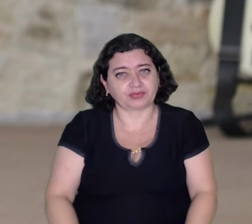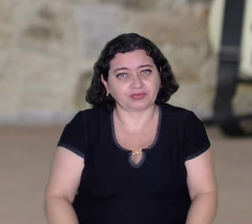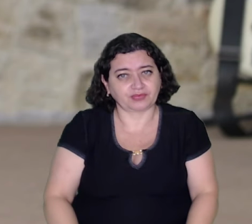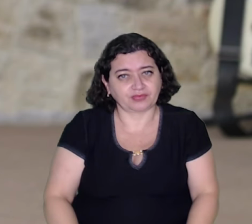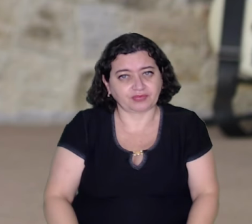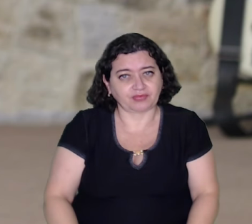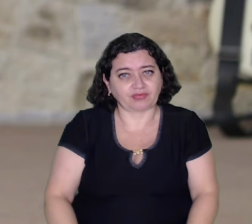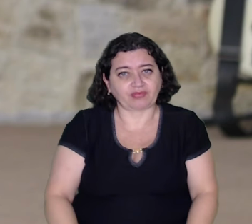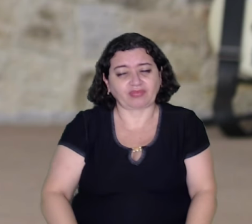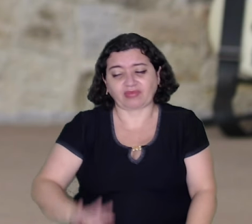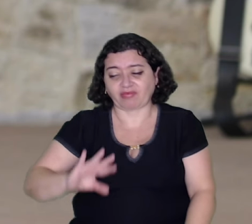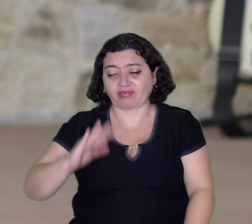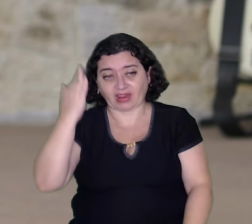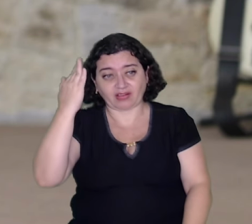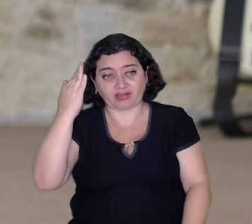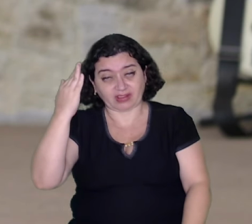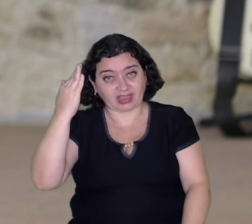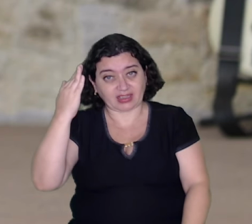Eventualmente, nós